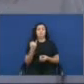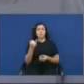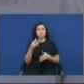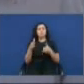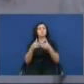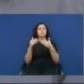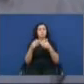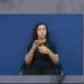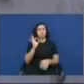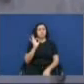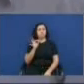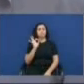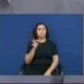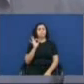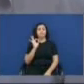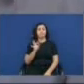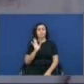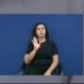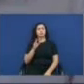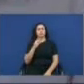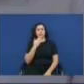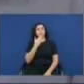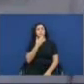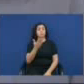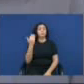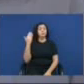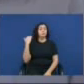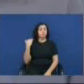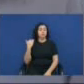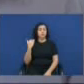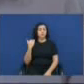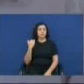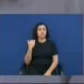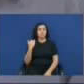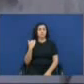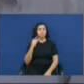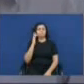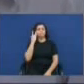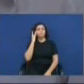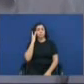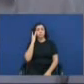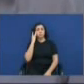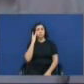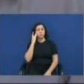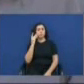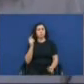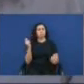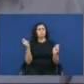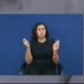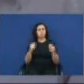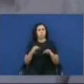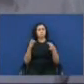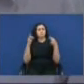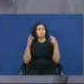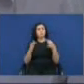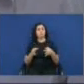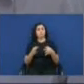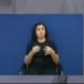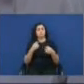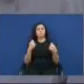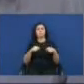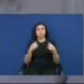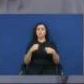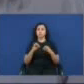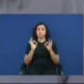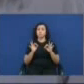esse requerimento. Já foi cobrado nesse sentido, eu acho que haverá esse procedimento, tem